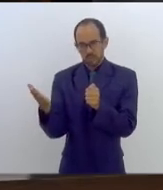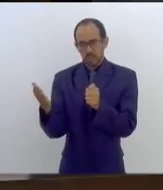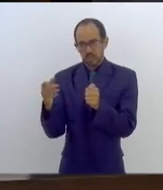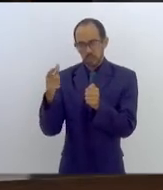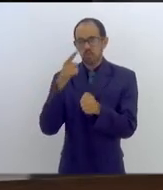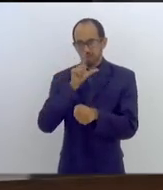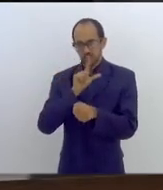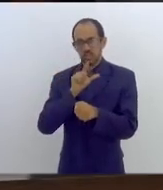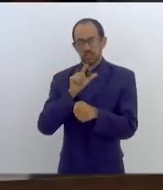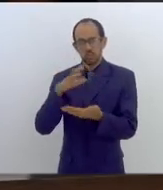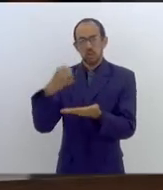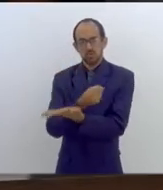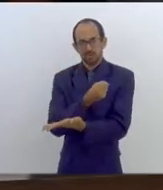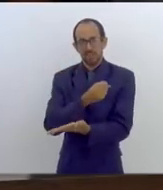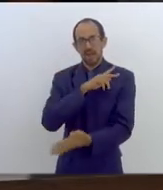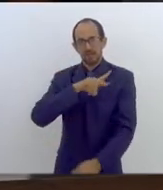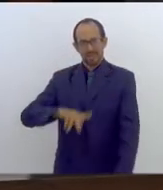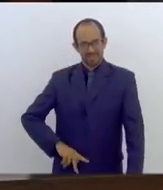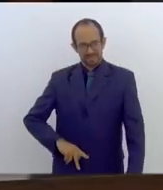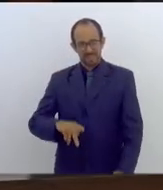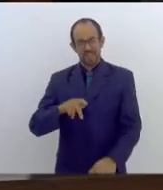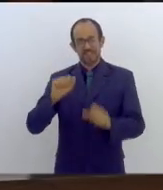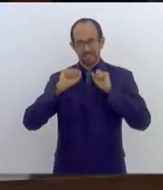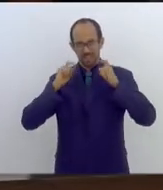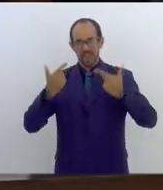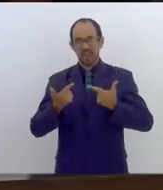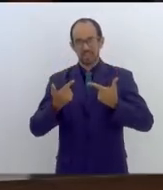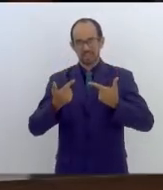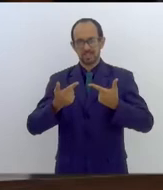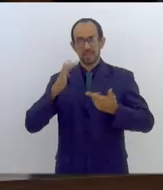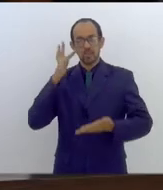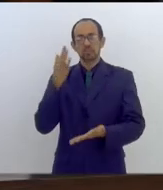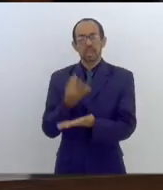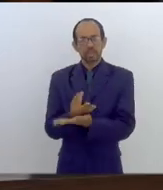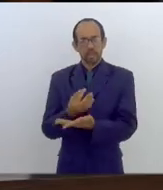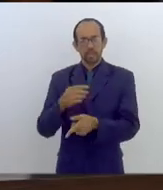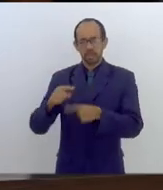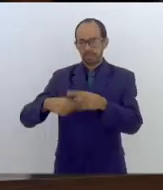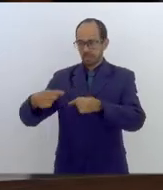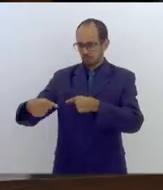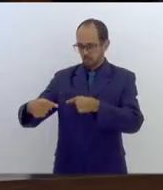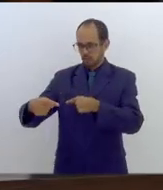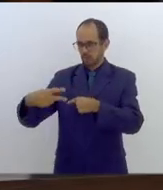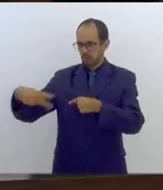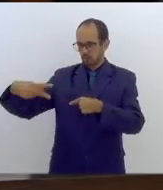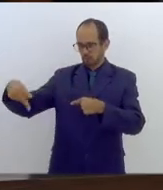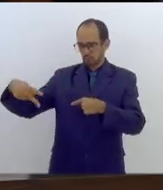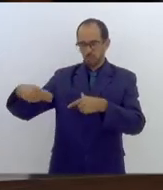da Assembleia tem certeza que o seu sucessor Deputado